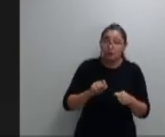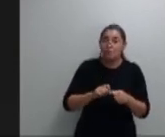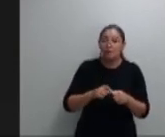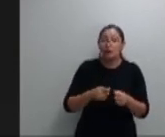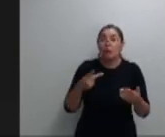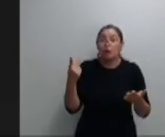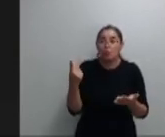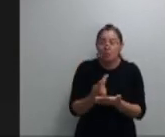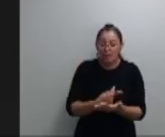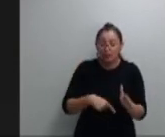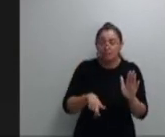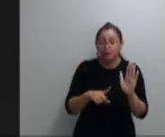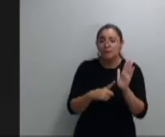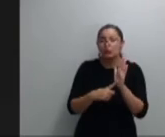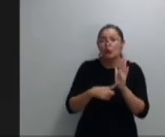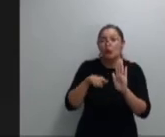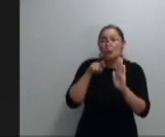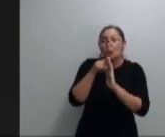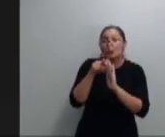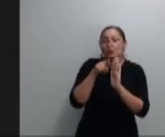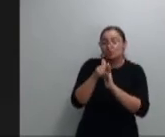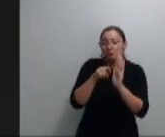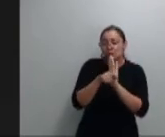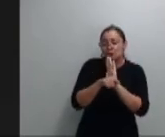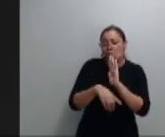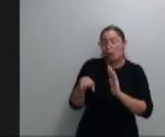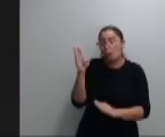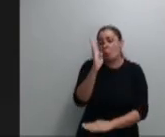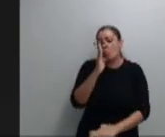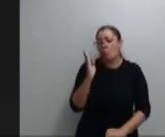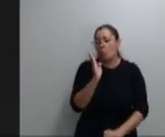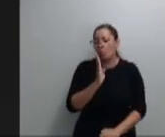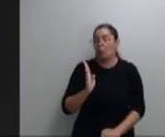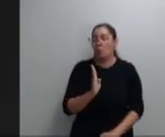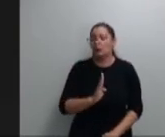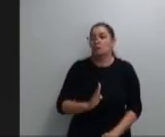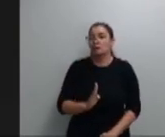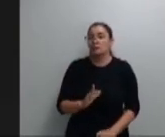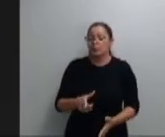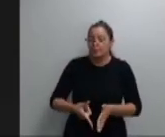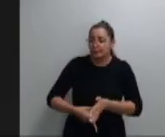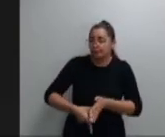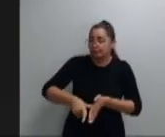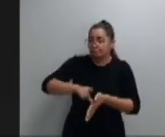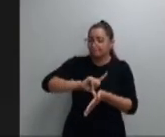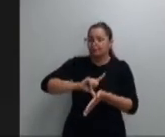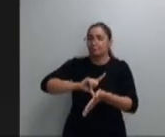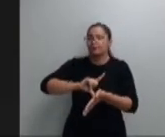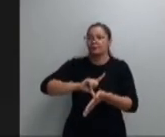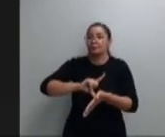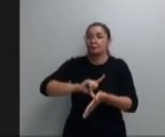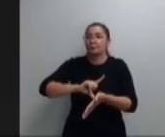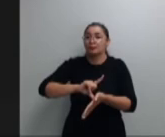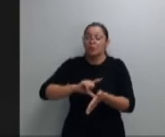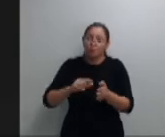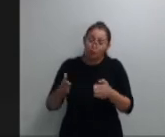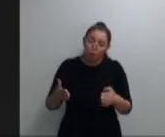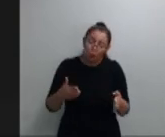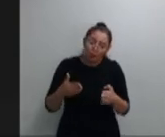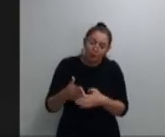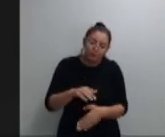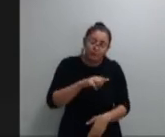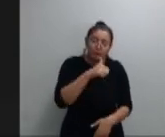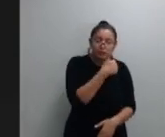apresentados para o exame do sistema brasileiro de defesa da concorrência previamente ou no prazo máximo de 15